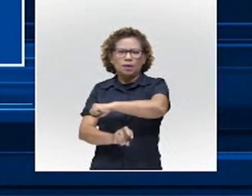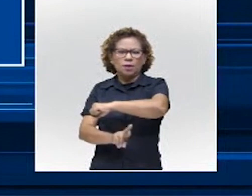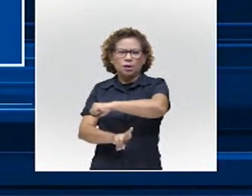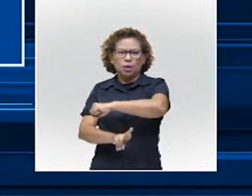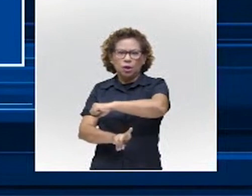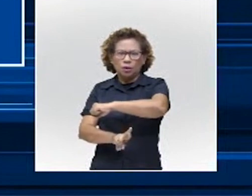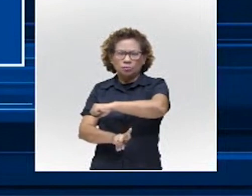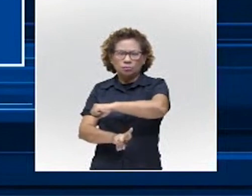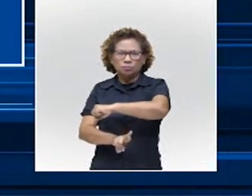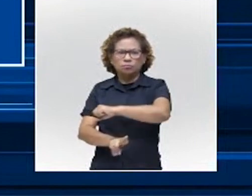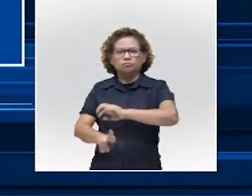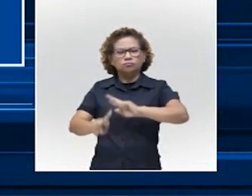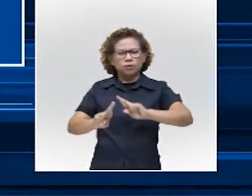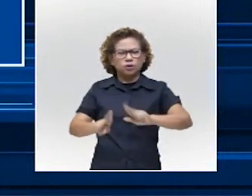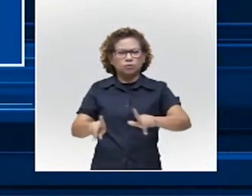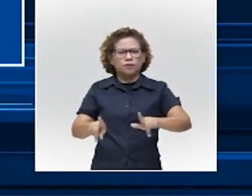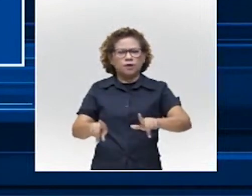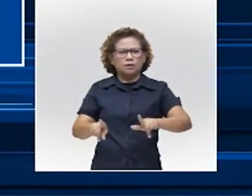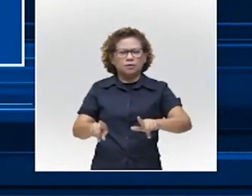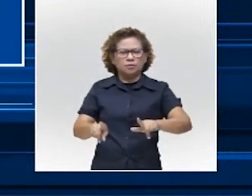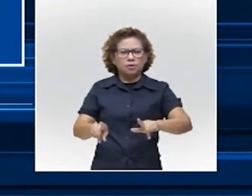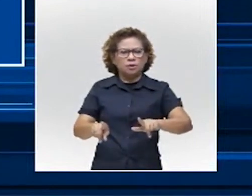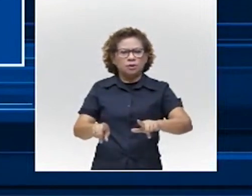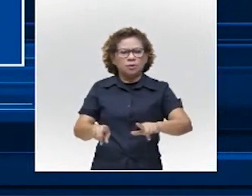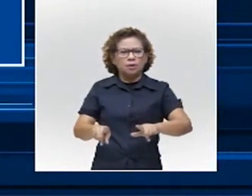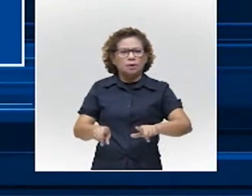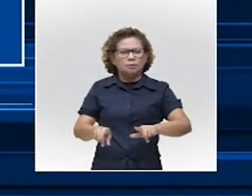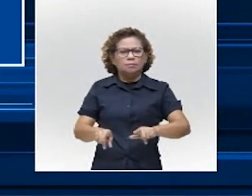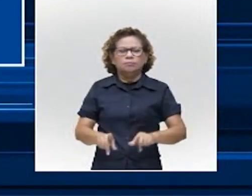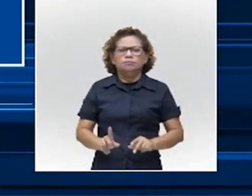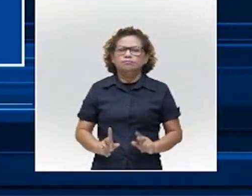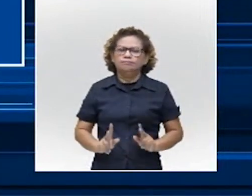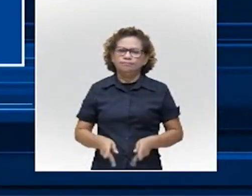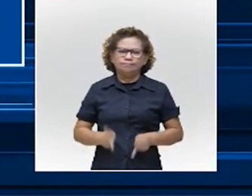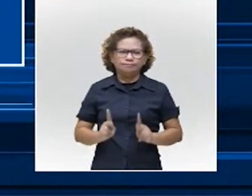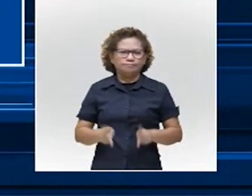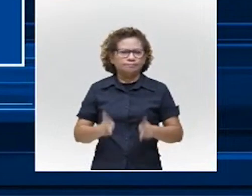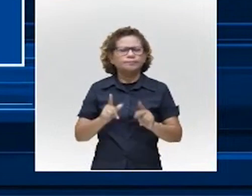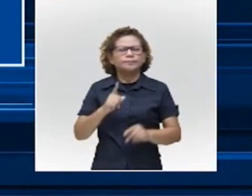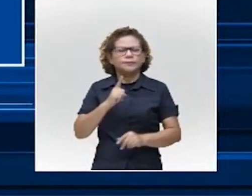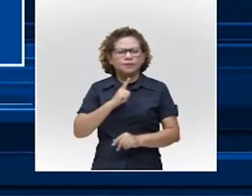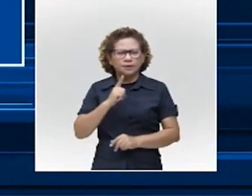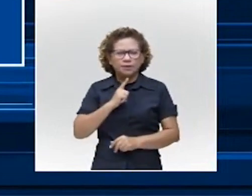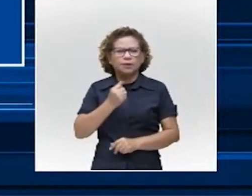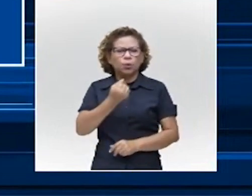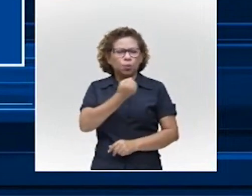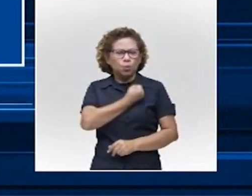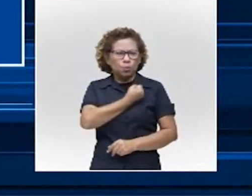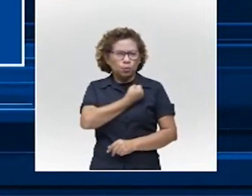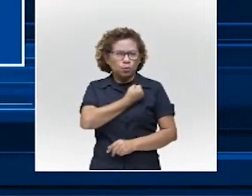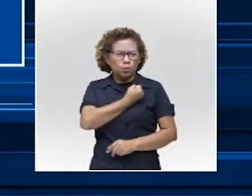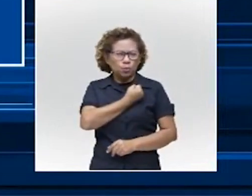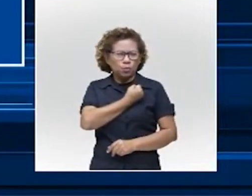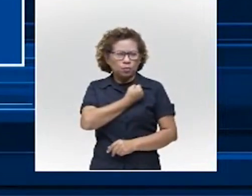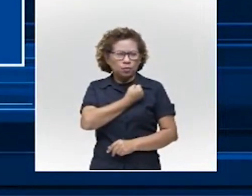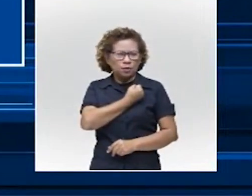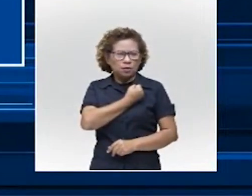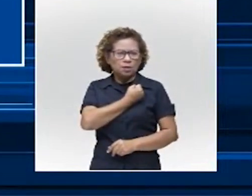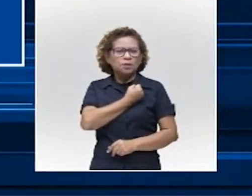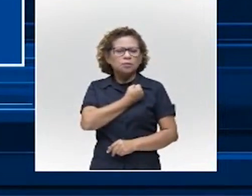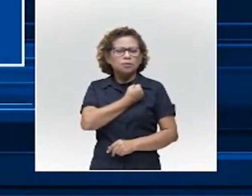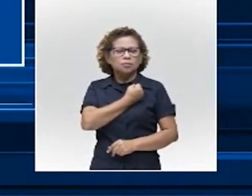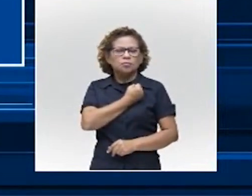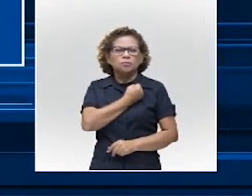da multiplicação, tem que sempre, olha só, sempre ser o mesmo número, fazendo a multiplicação ou a